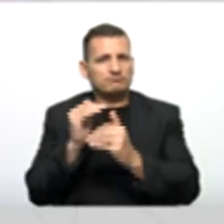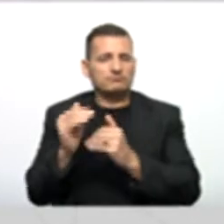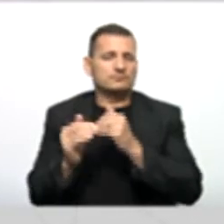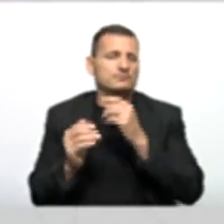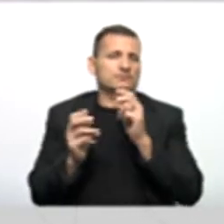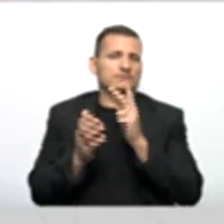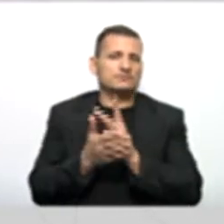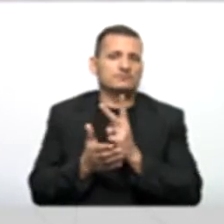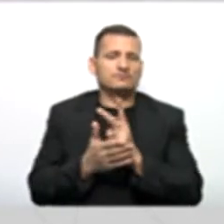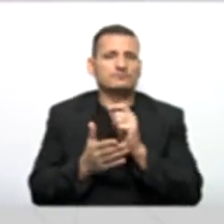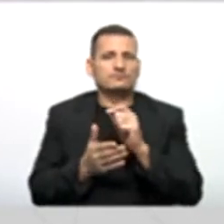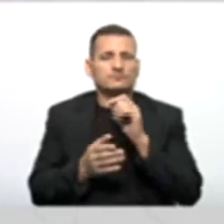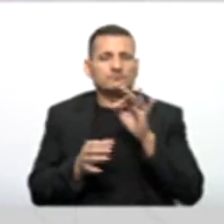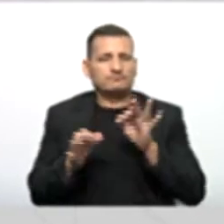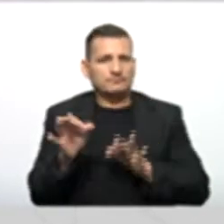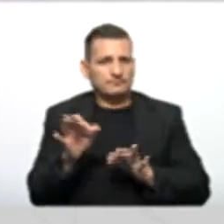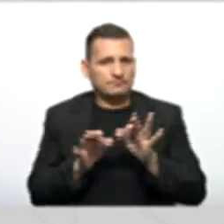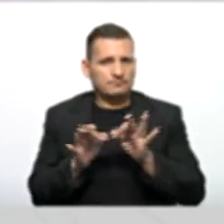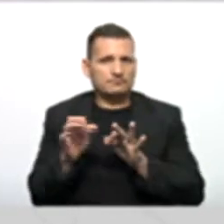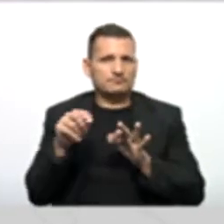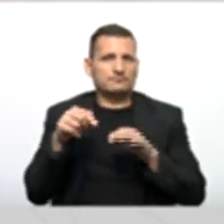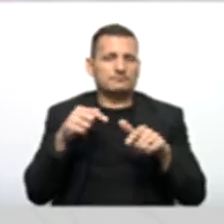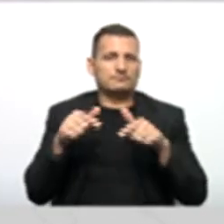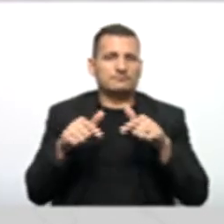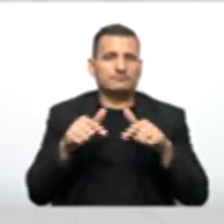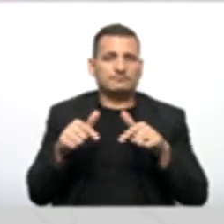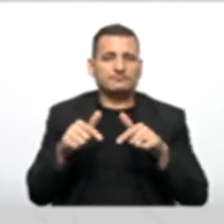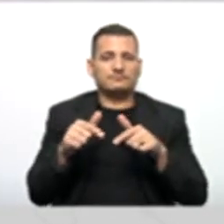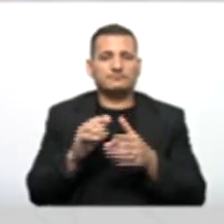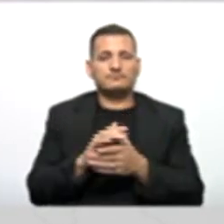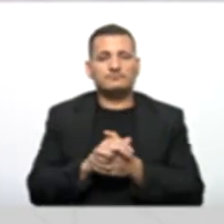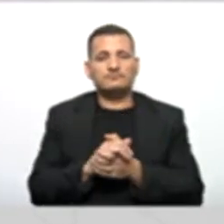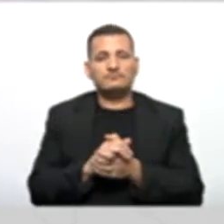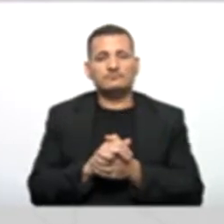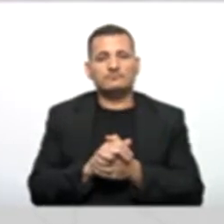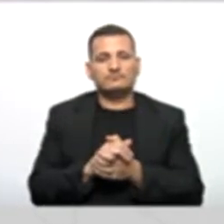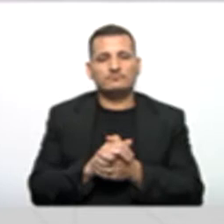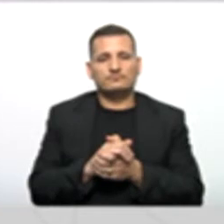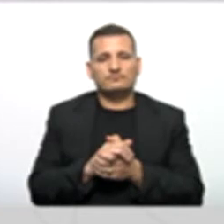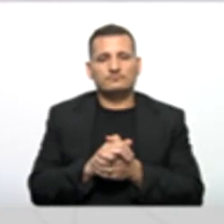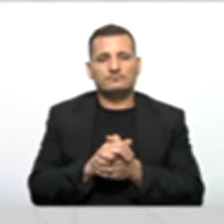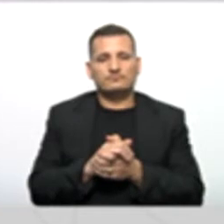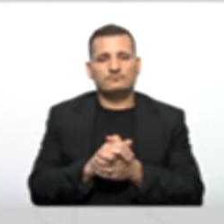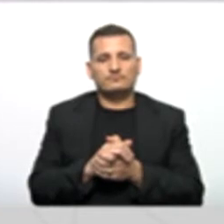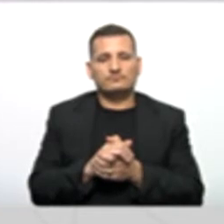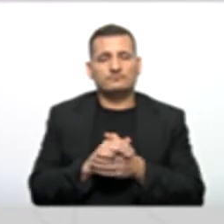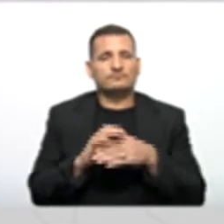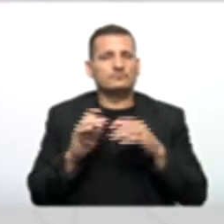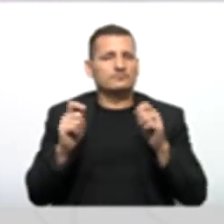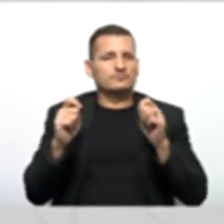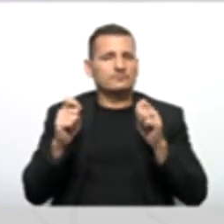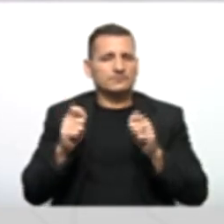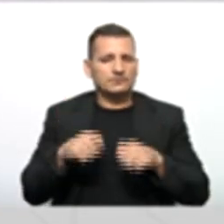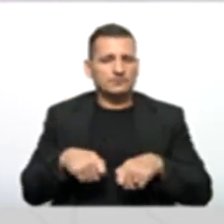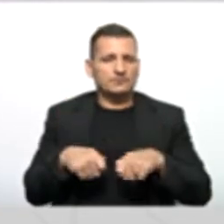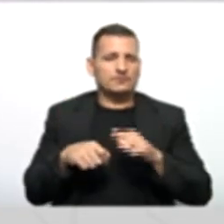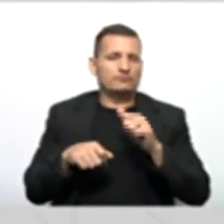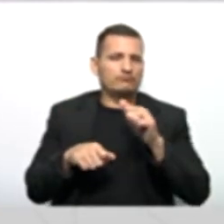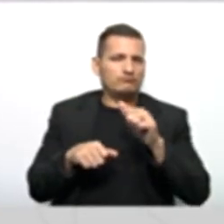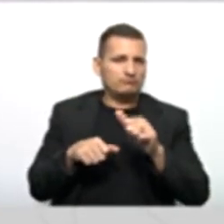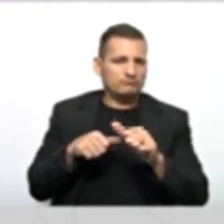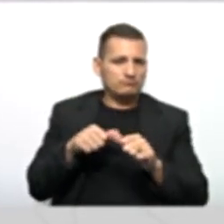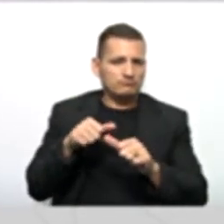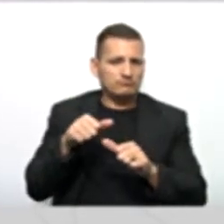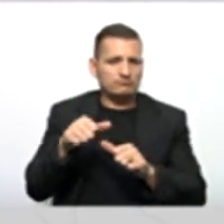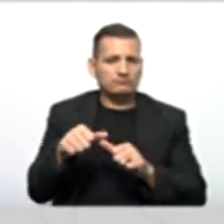que estar planejando essas atividades. Tá? Bora ver o conceito disso aí. Devido ao potencial de mudança,